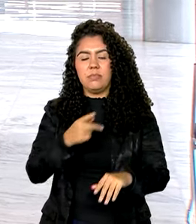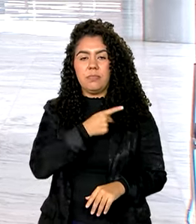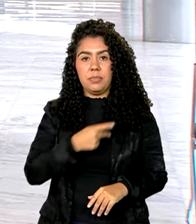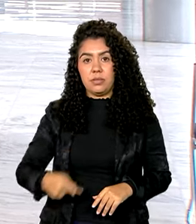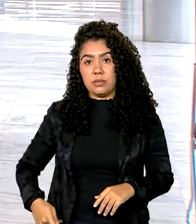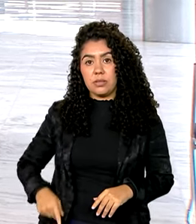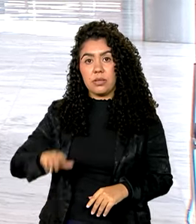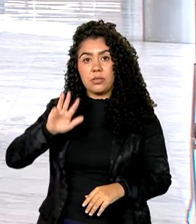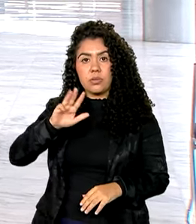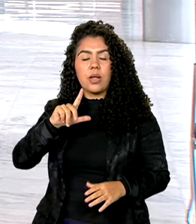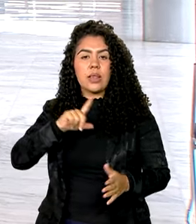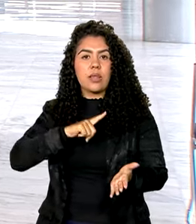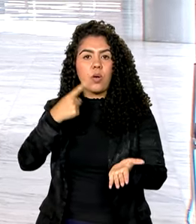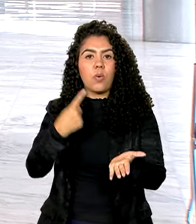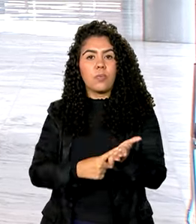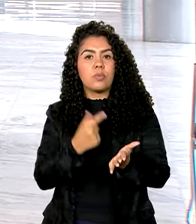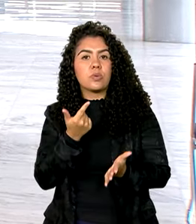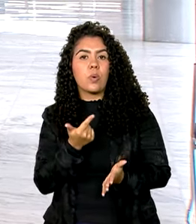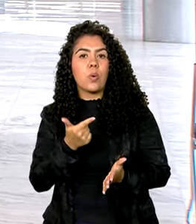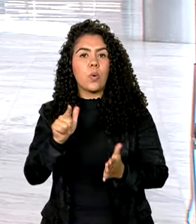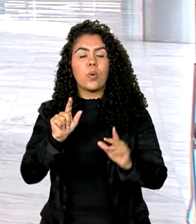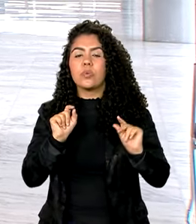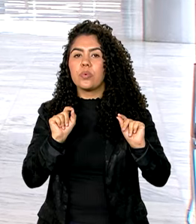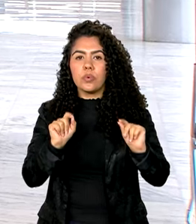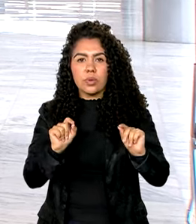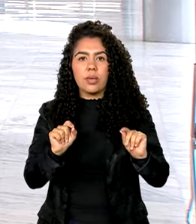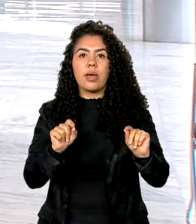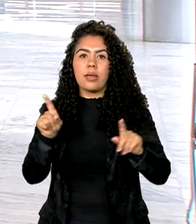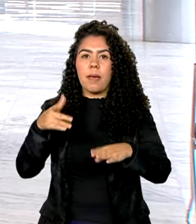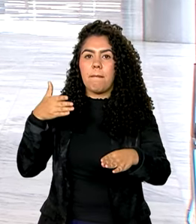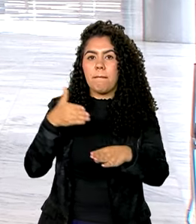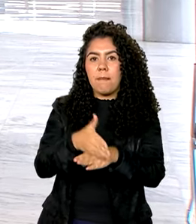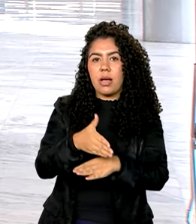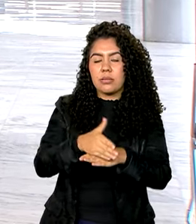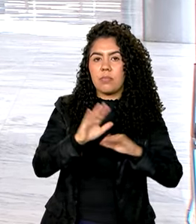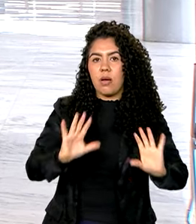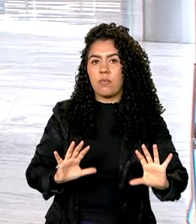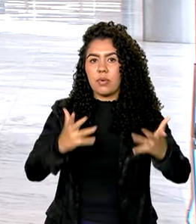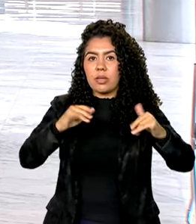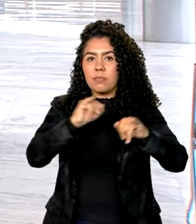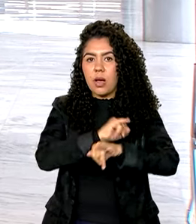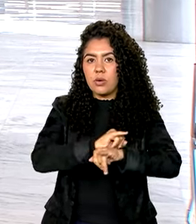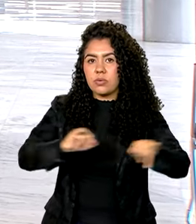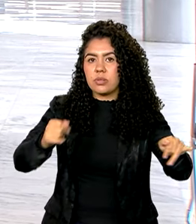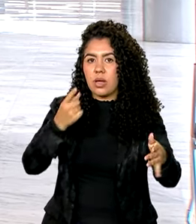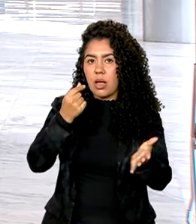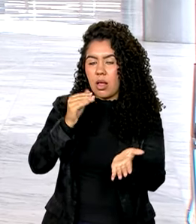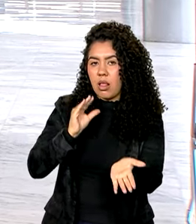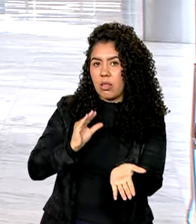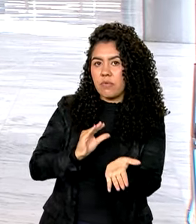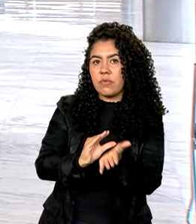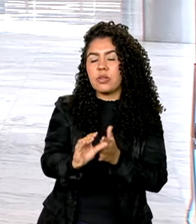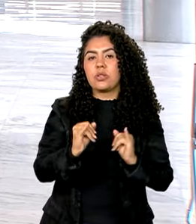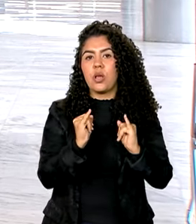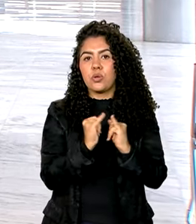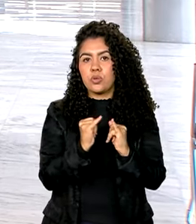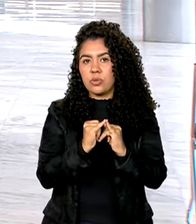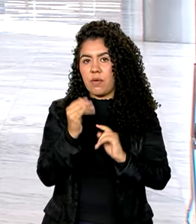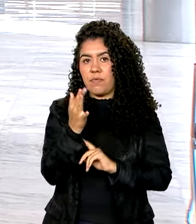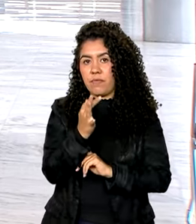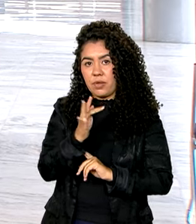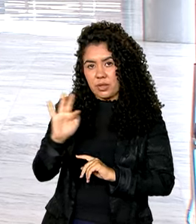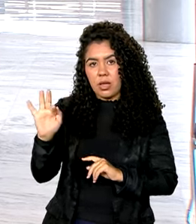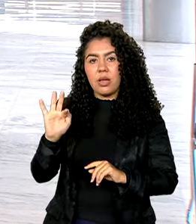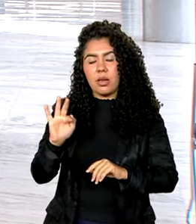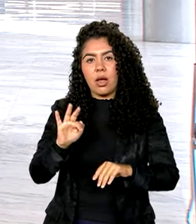presidente Lula, ele tem uma outra agenda, que é a participação de uma cerimônia para anunciar investimentos nas instituições federais de educação